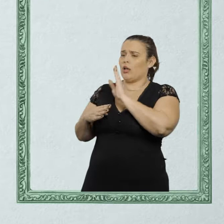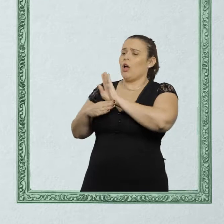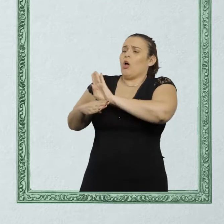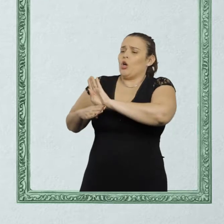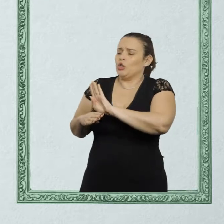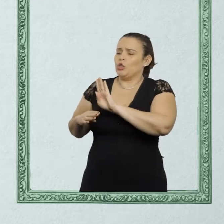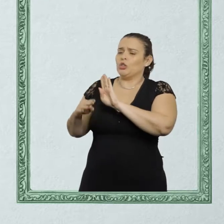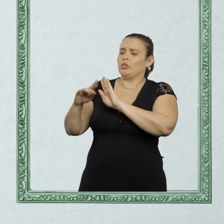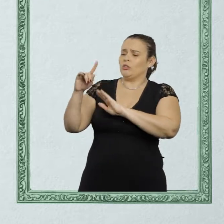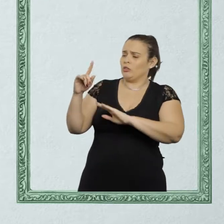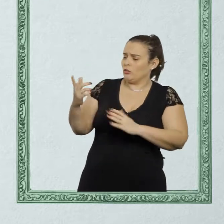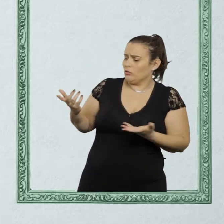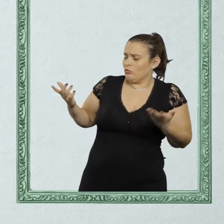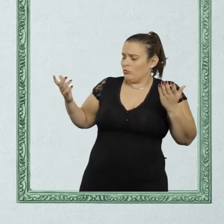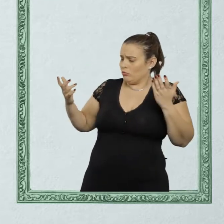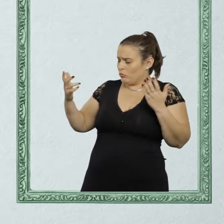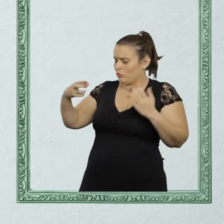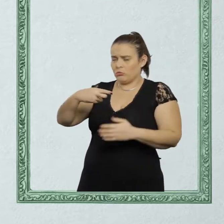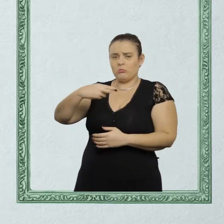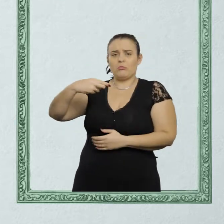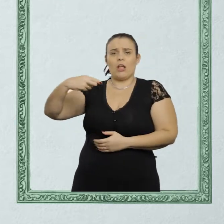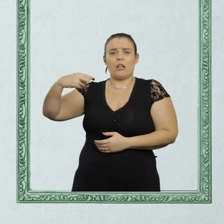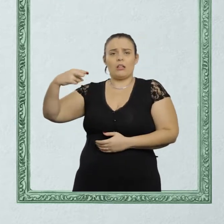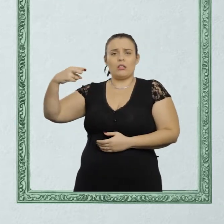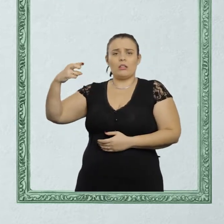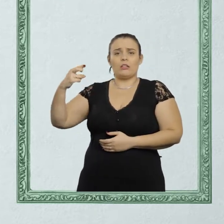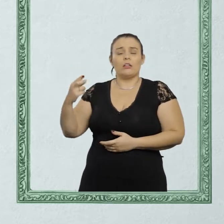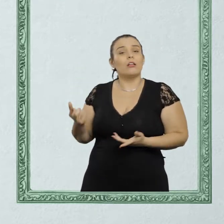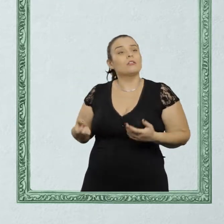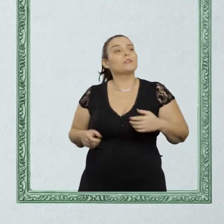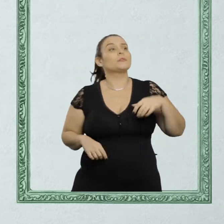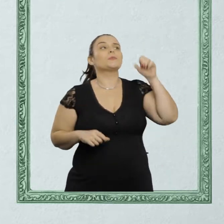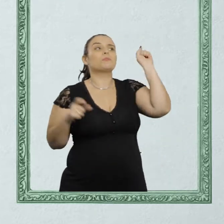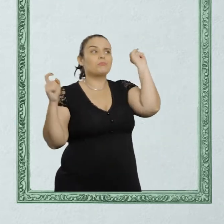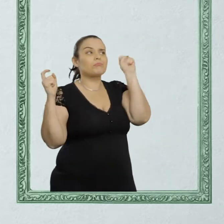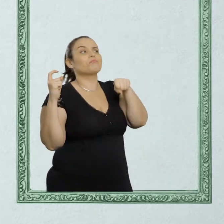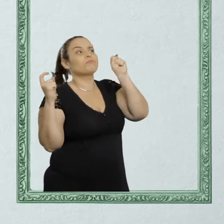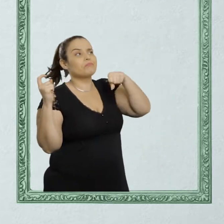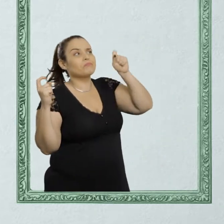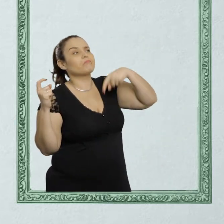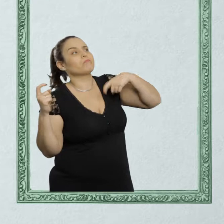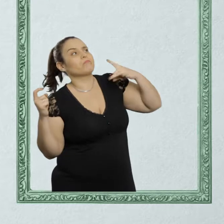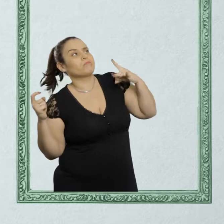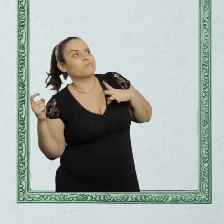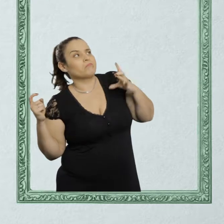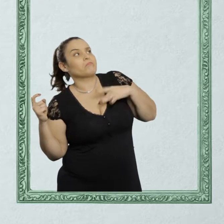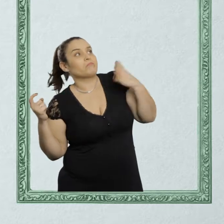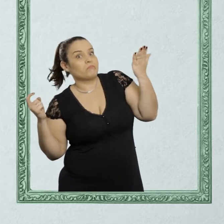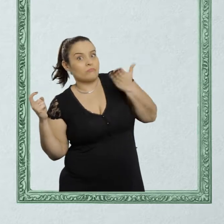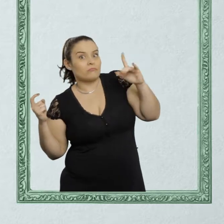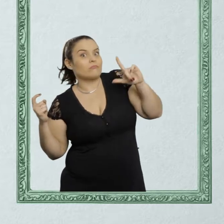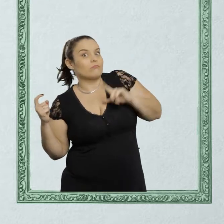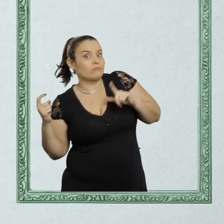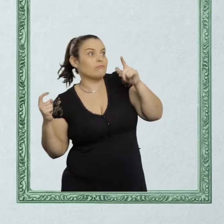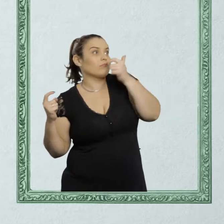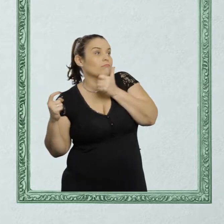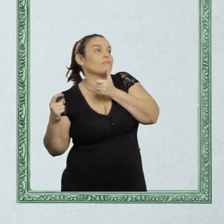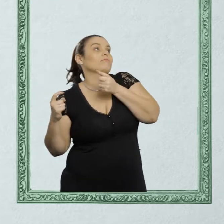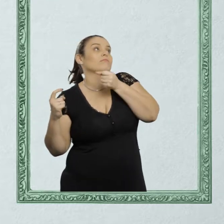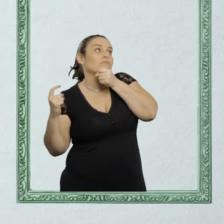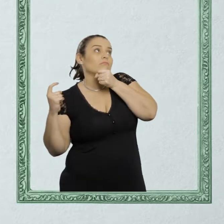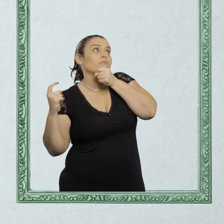Peter. Capitão Gancho falou: Sim, é disso que eu tenho medo. Eles vão ter uma